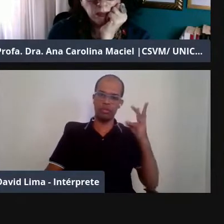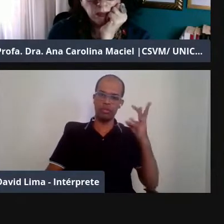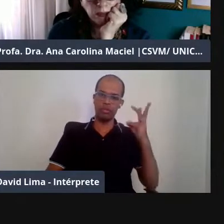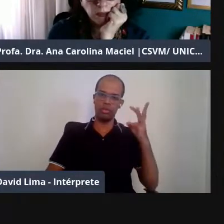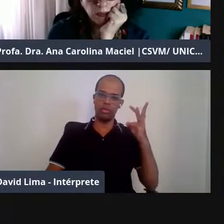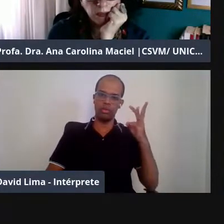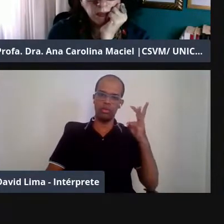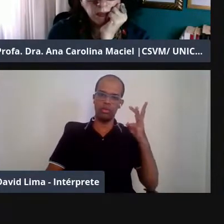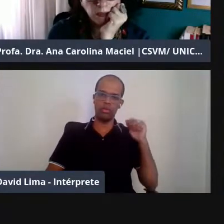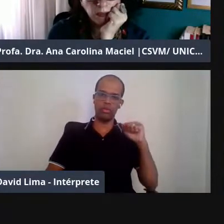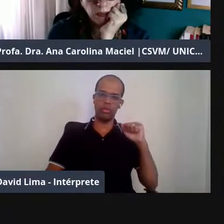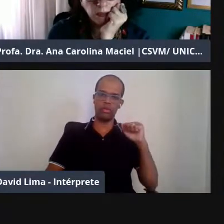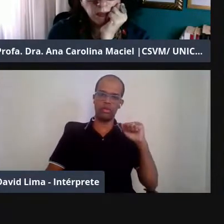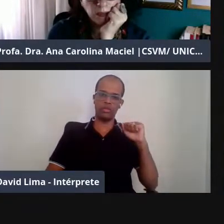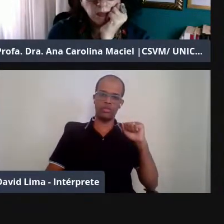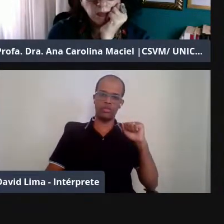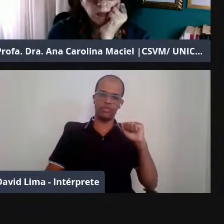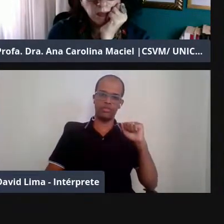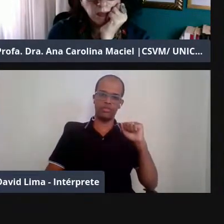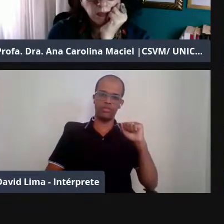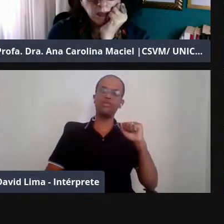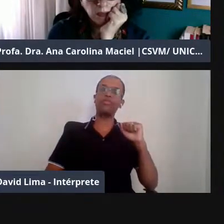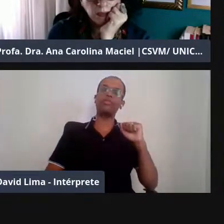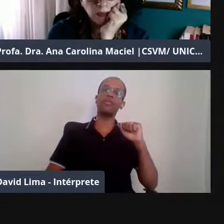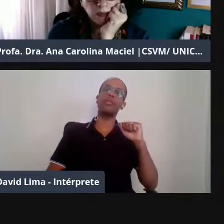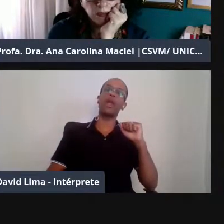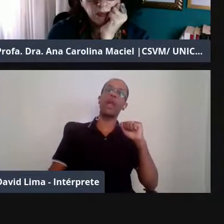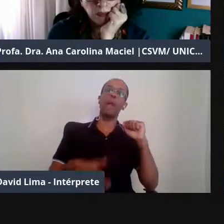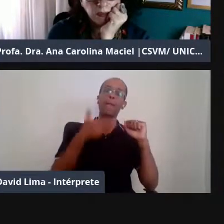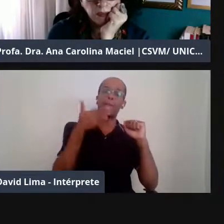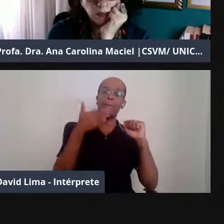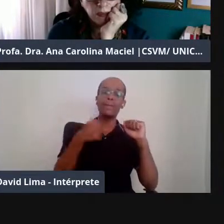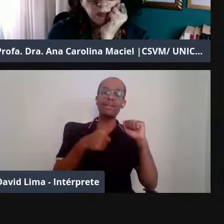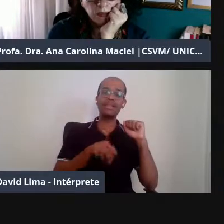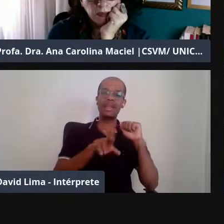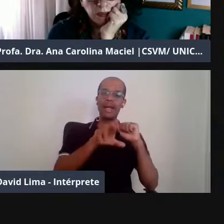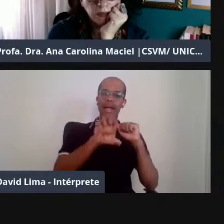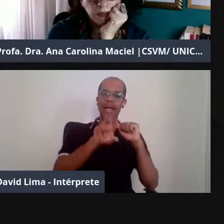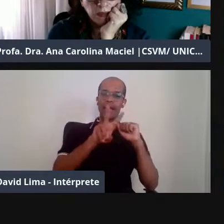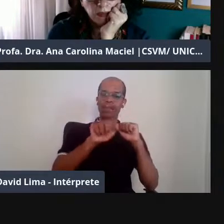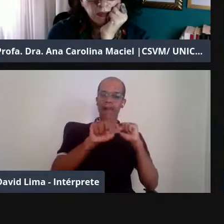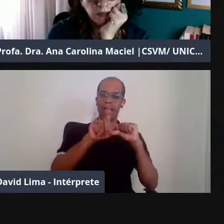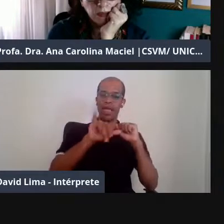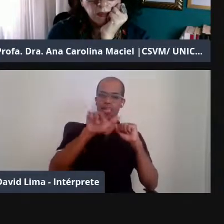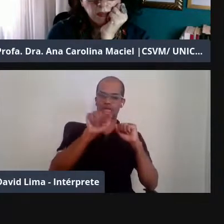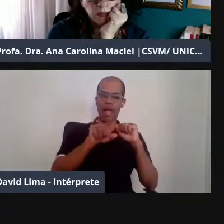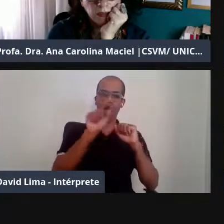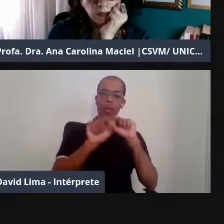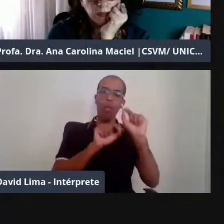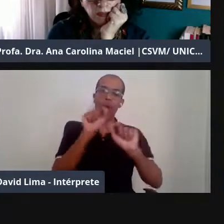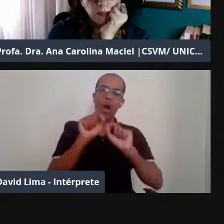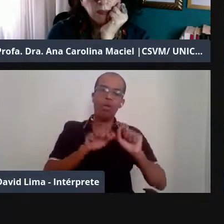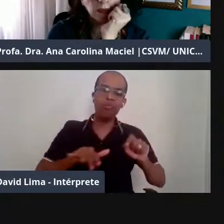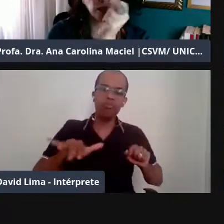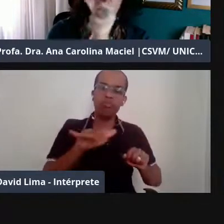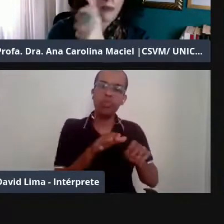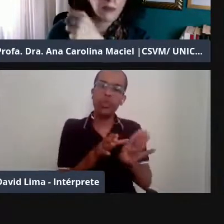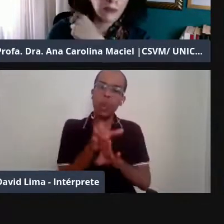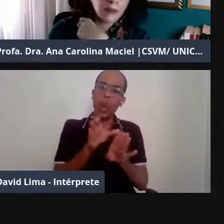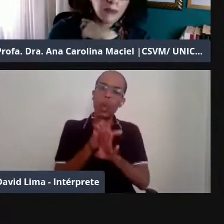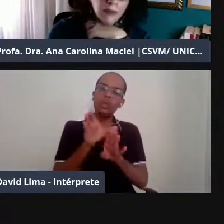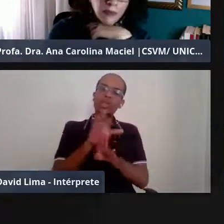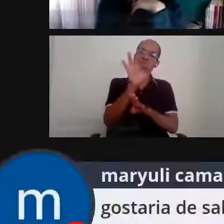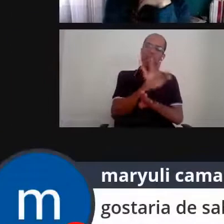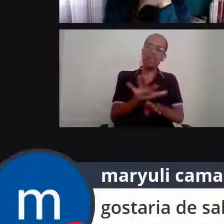A exigência do revalida representa uma reserva de mercado por parte do Conselho Federal de